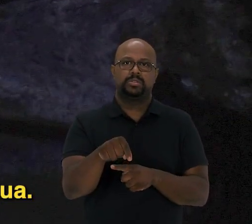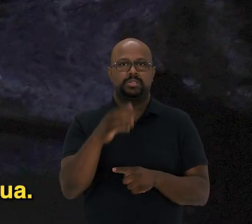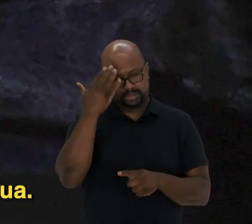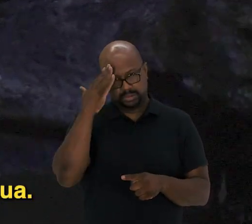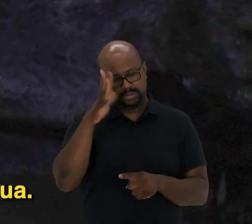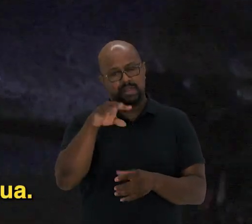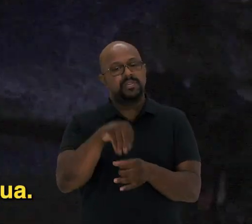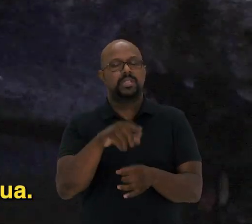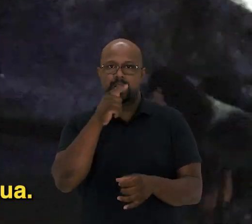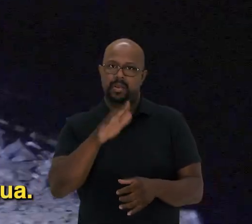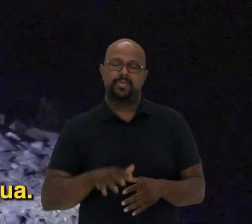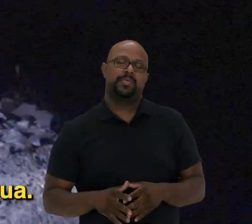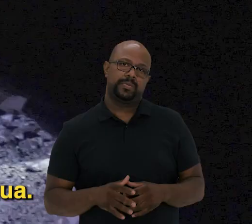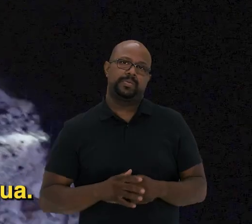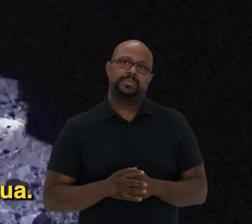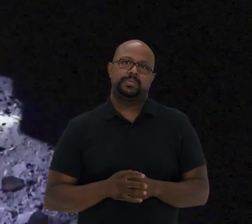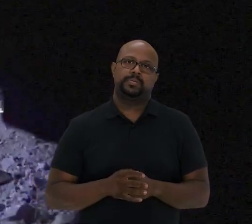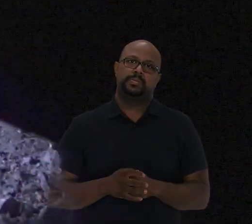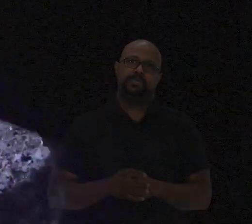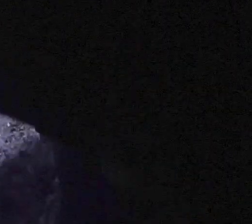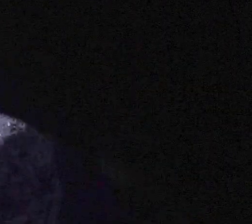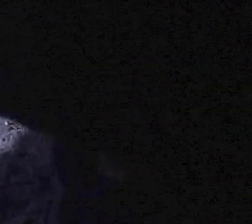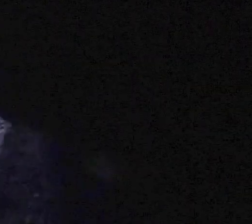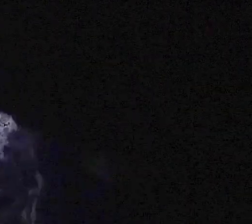né? Entendeu? Tá dentro d'água. Sim.